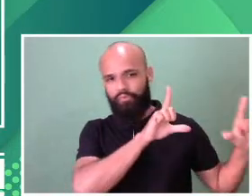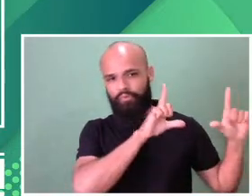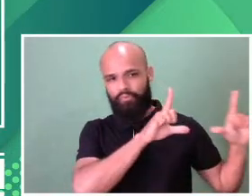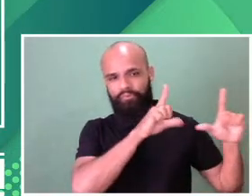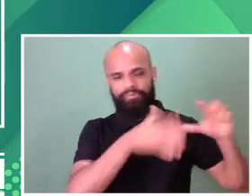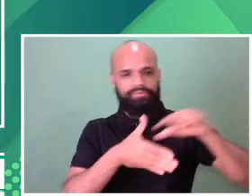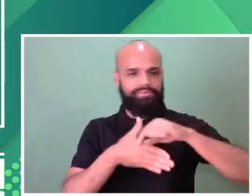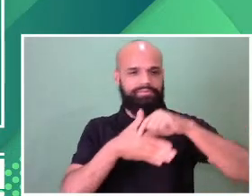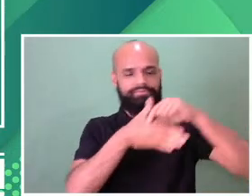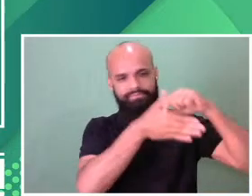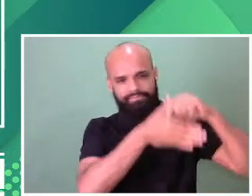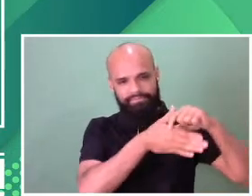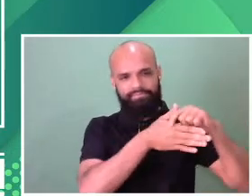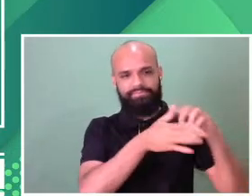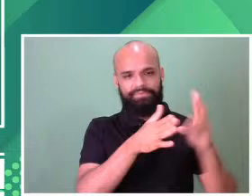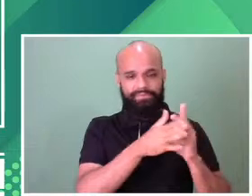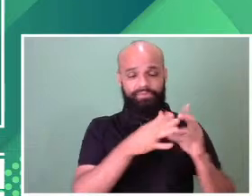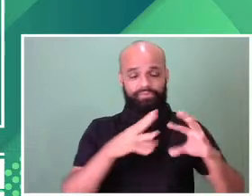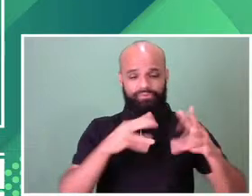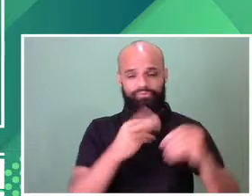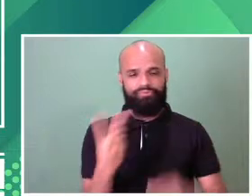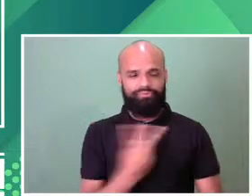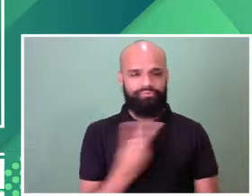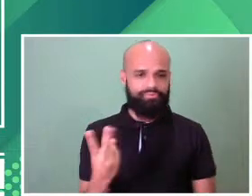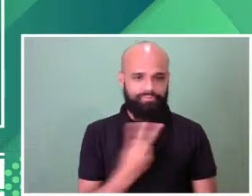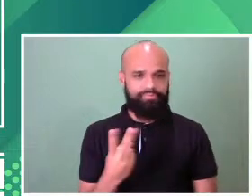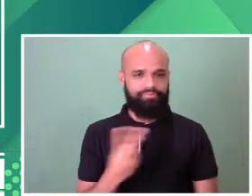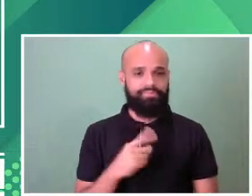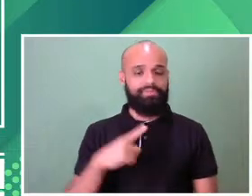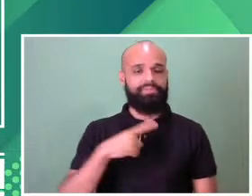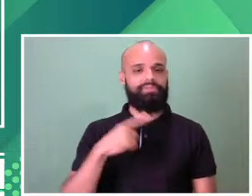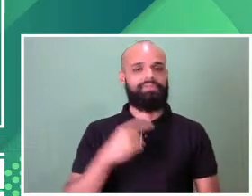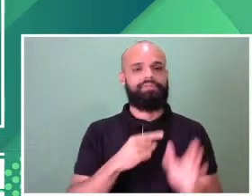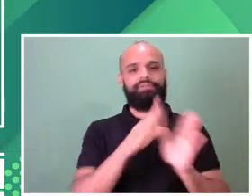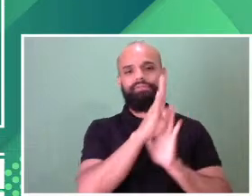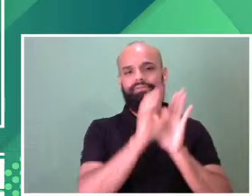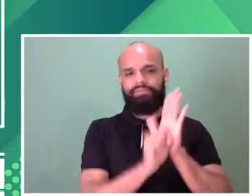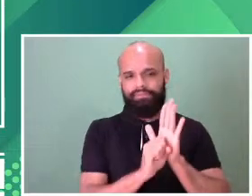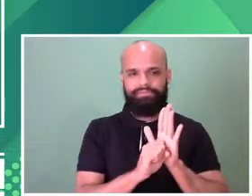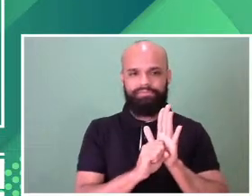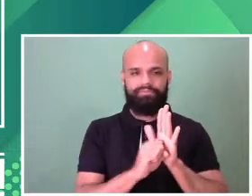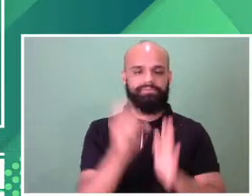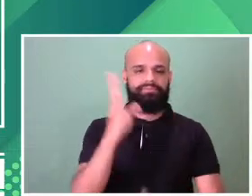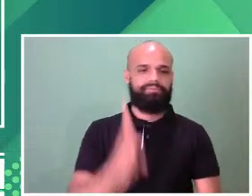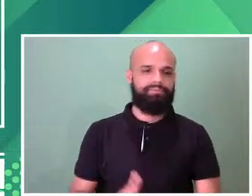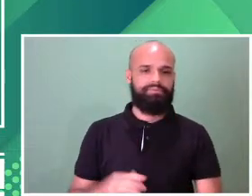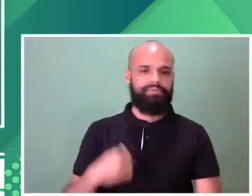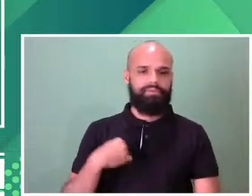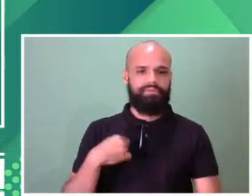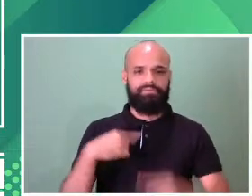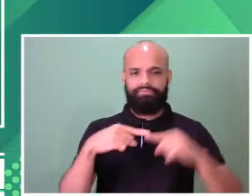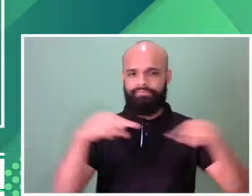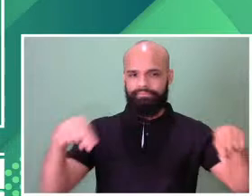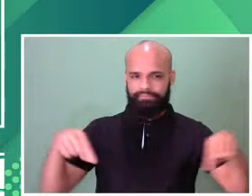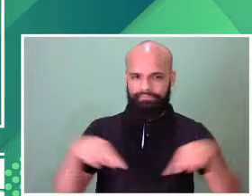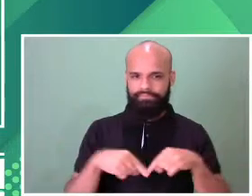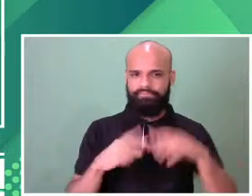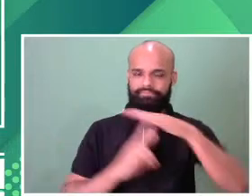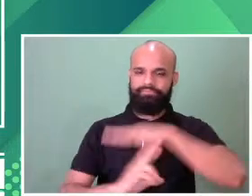liderança, uma criança indígena e os símbolos nacionais. Então, estou no gabinete da reitoria nesse momento. Muito